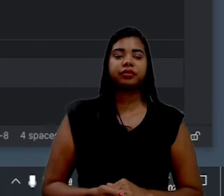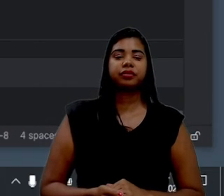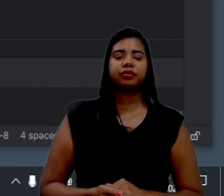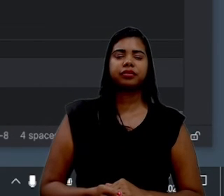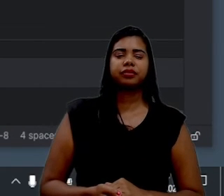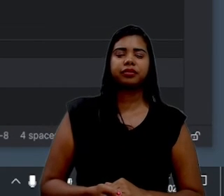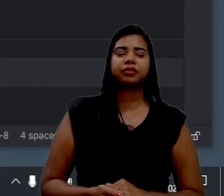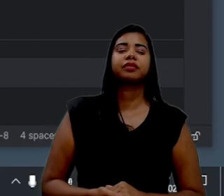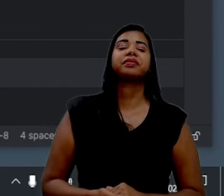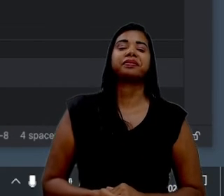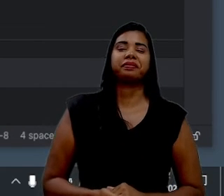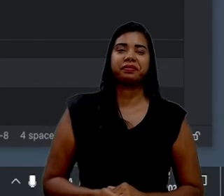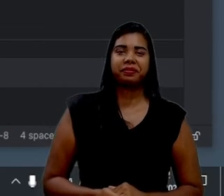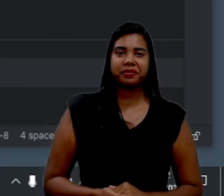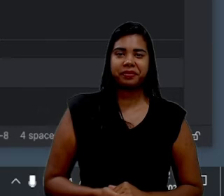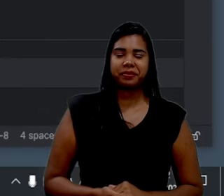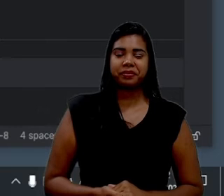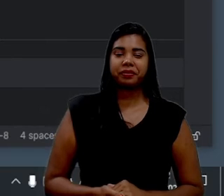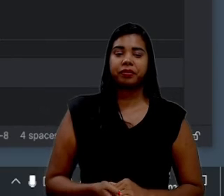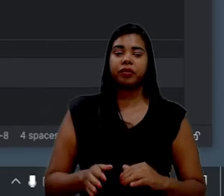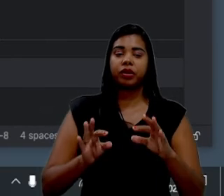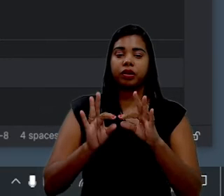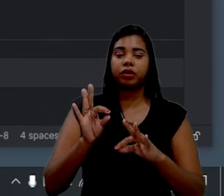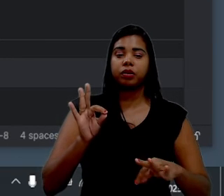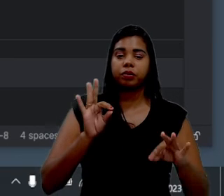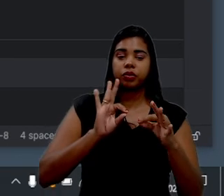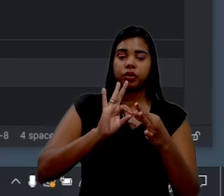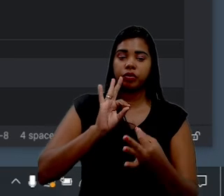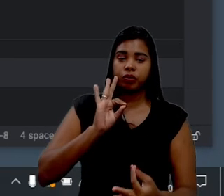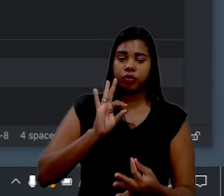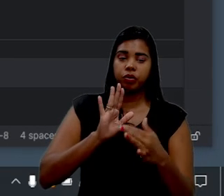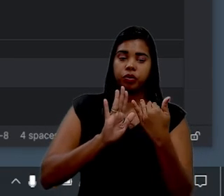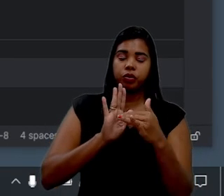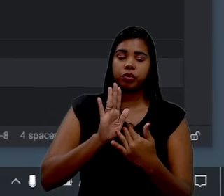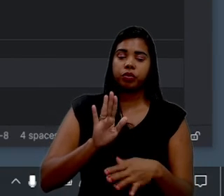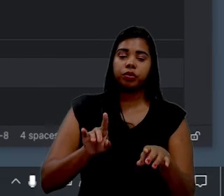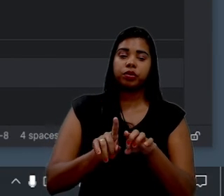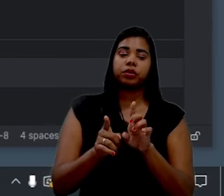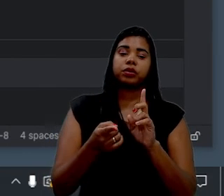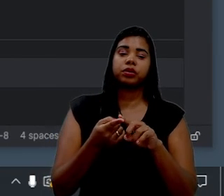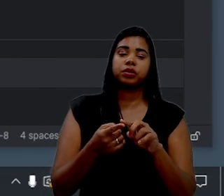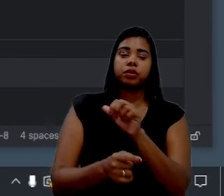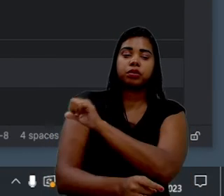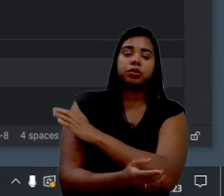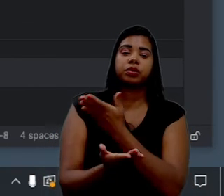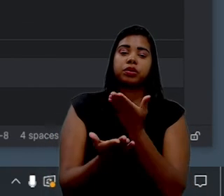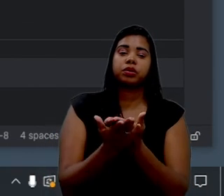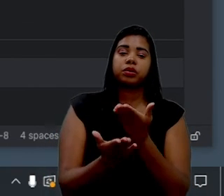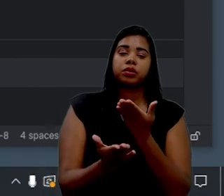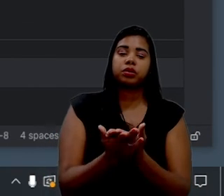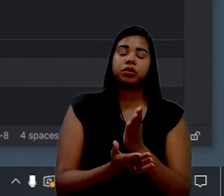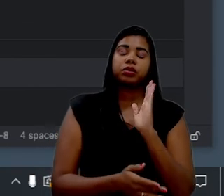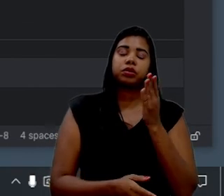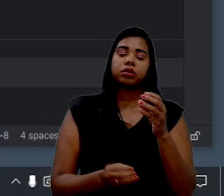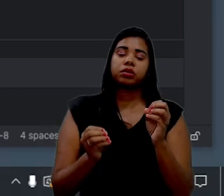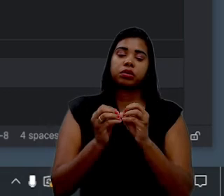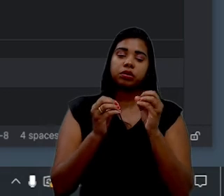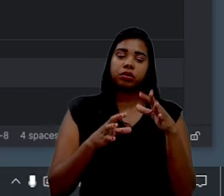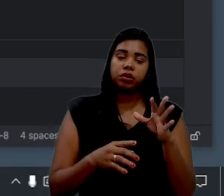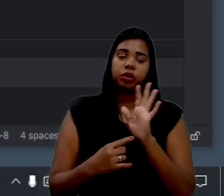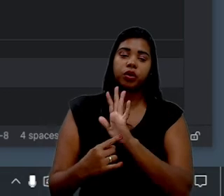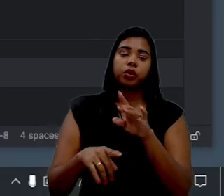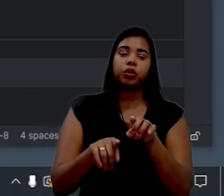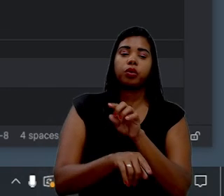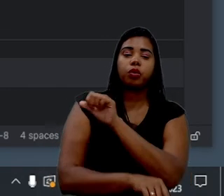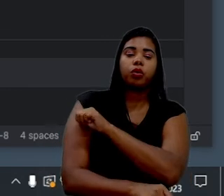Então, os campos que irão puxar nesse formulário, né, o módulo, o nome do módulo é estudante, que a gente, né, já criou anteriormente,